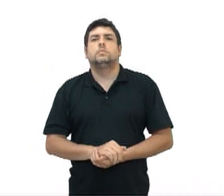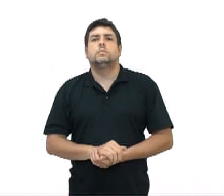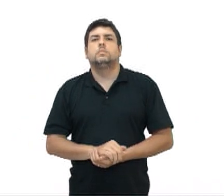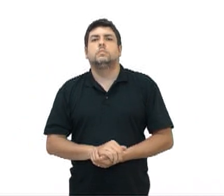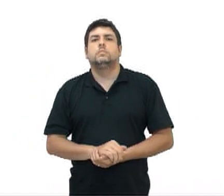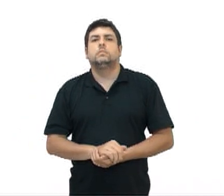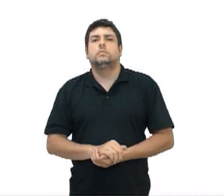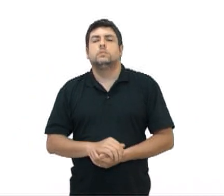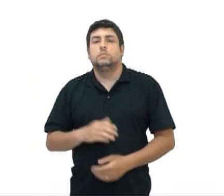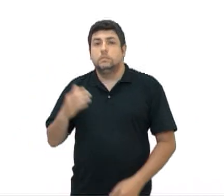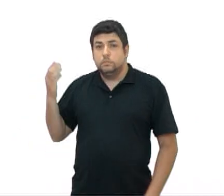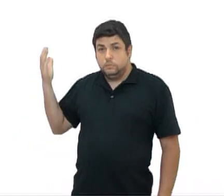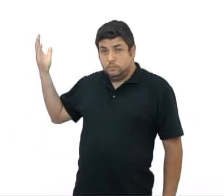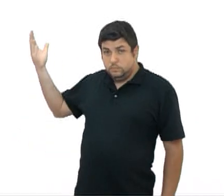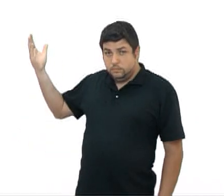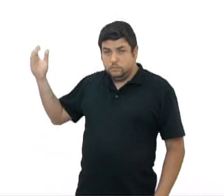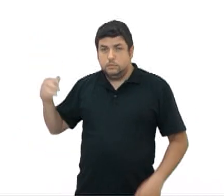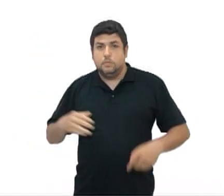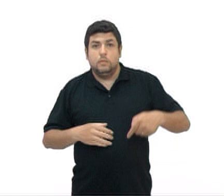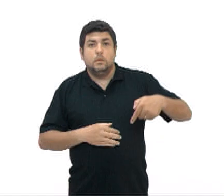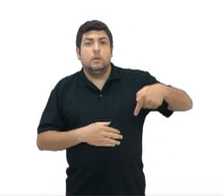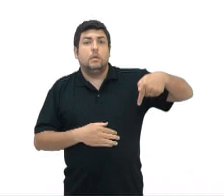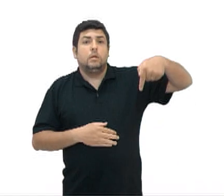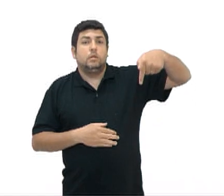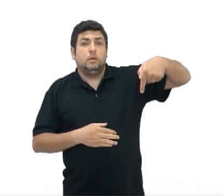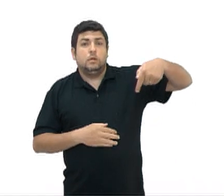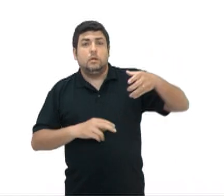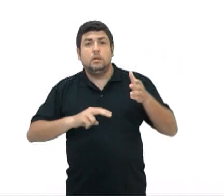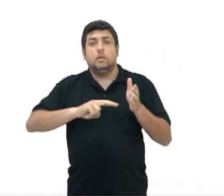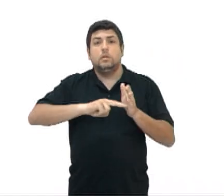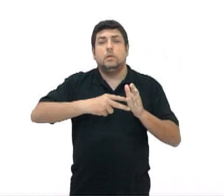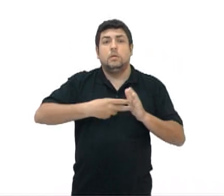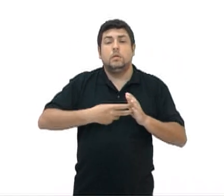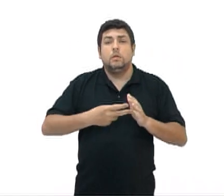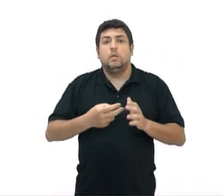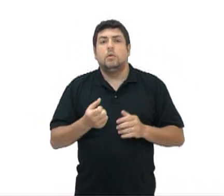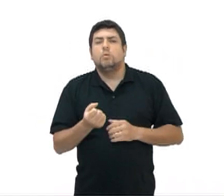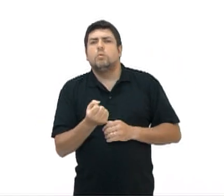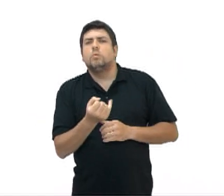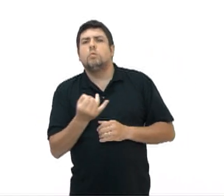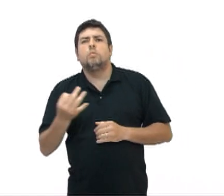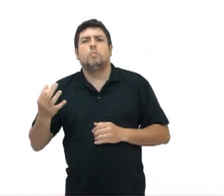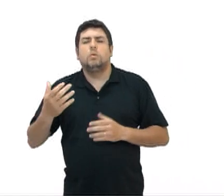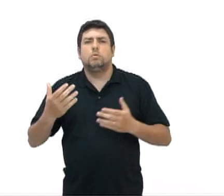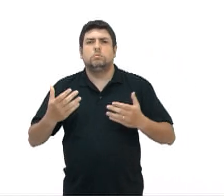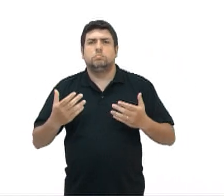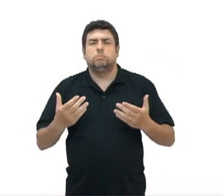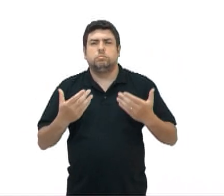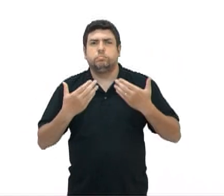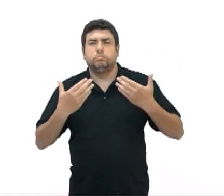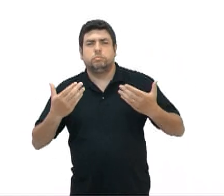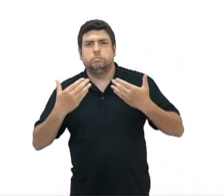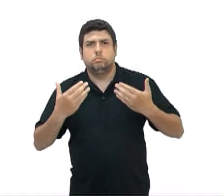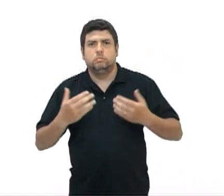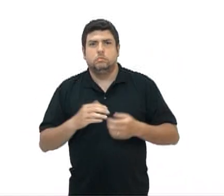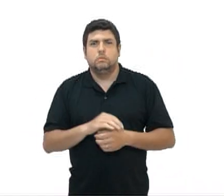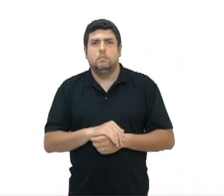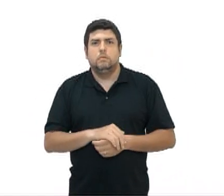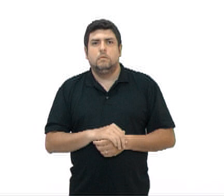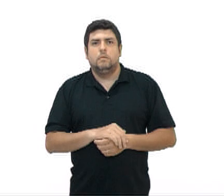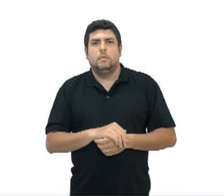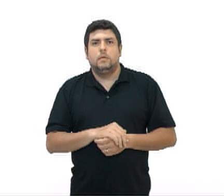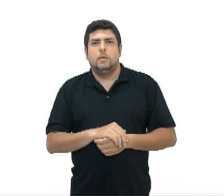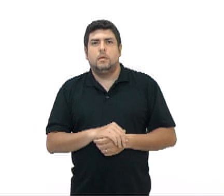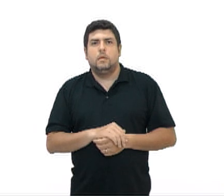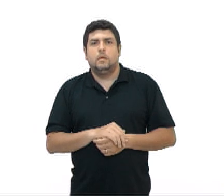primeiro representado pela letra Q, que indica quantidade de calor. O segundo termo é representado